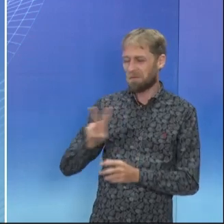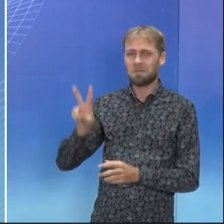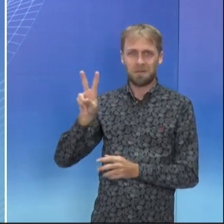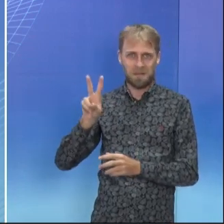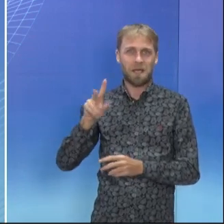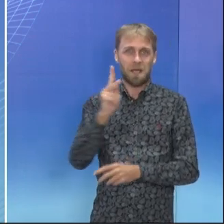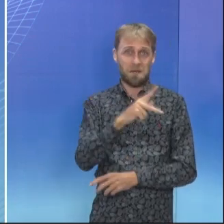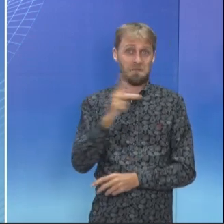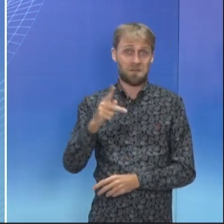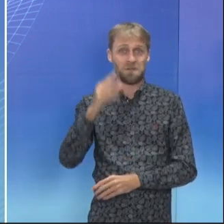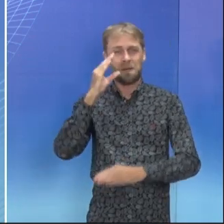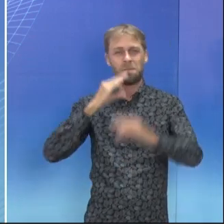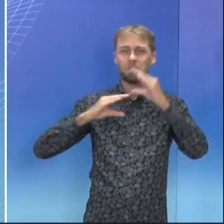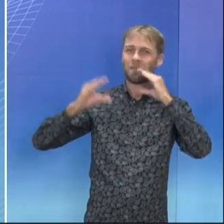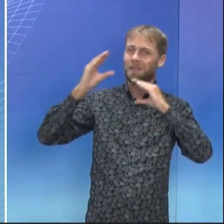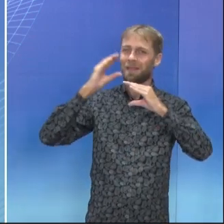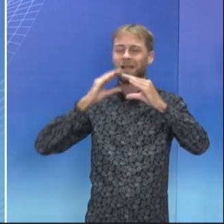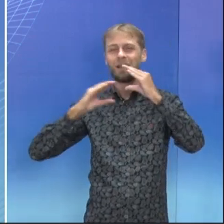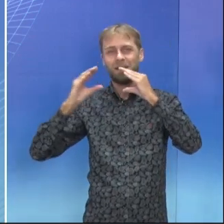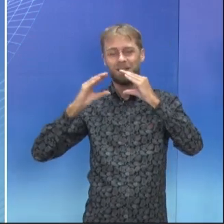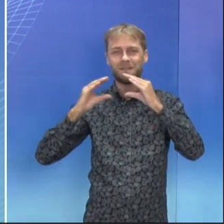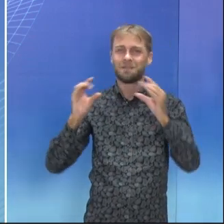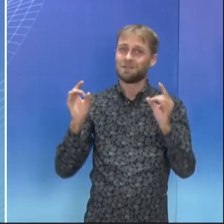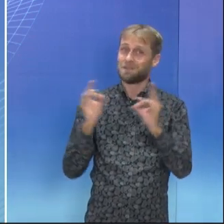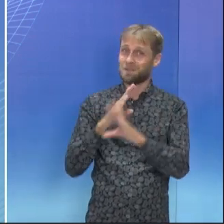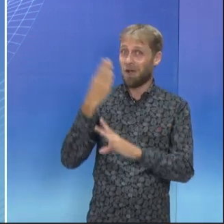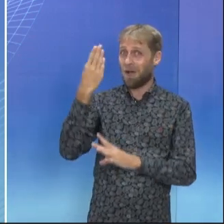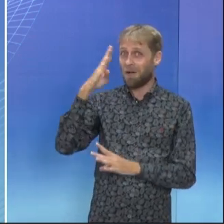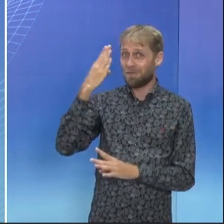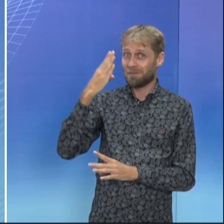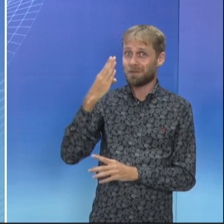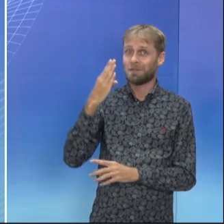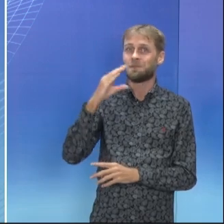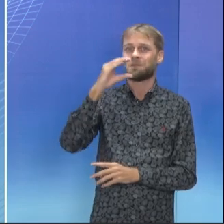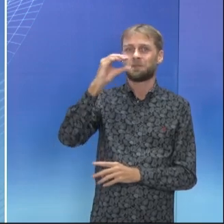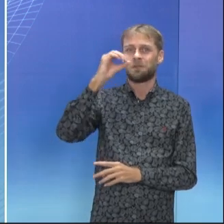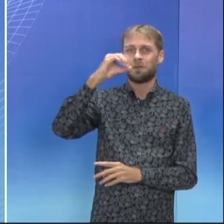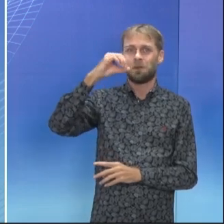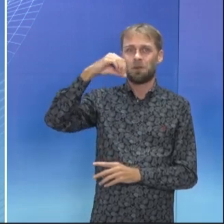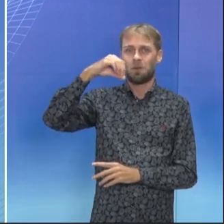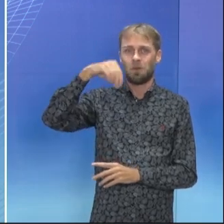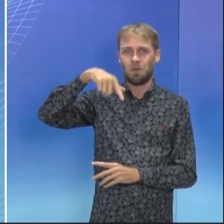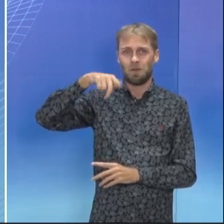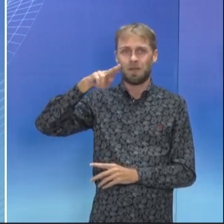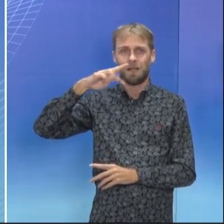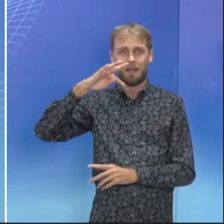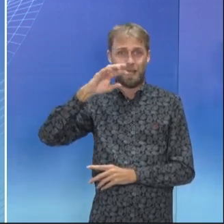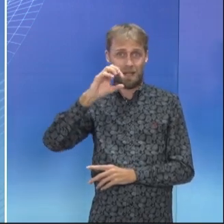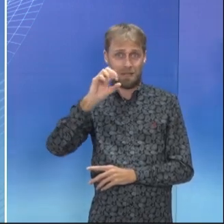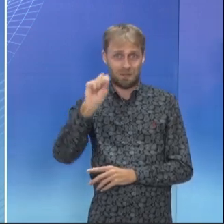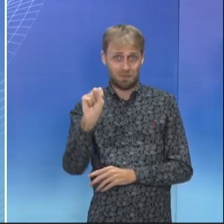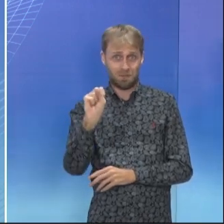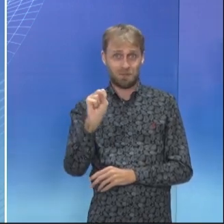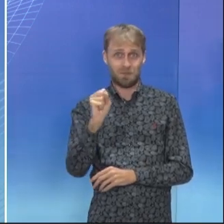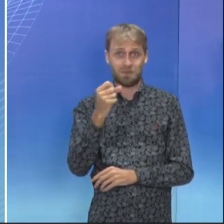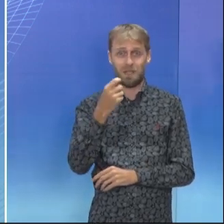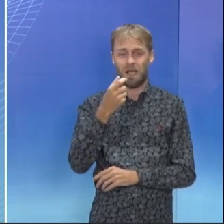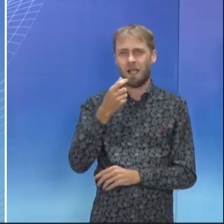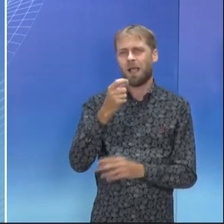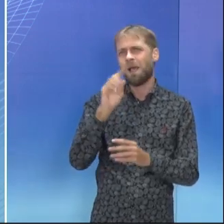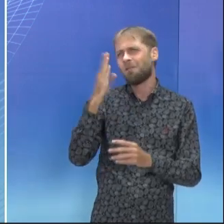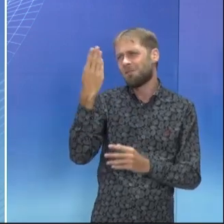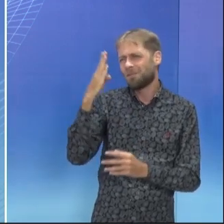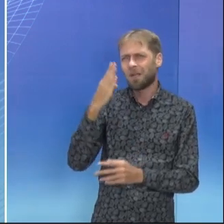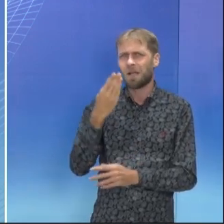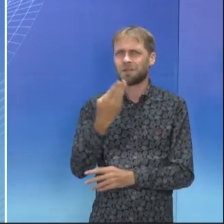avaliar a professora cantando, tá certo? É só os falsos cognatos. O que são falsos cognatos? São aqueles falsos amigos,